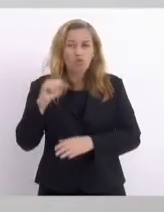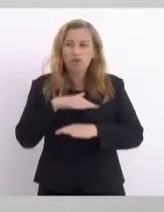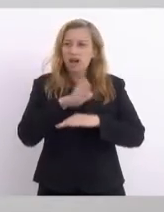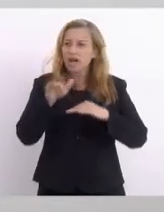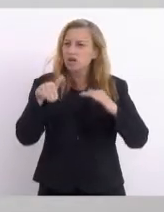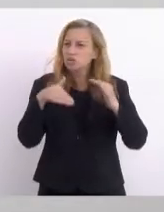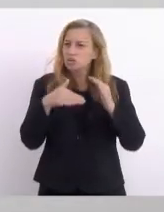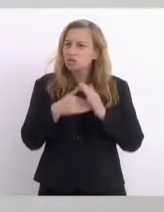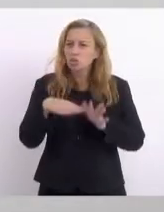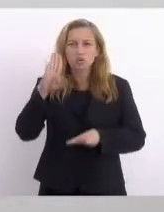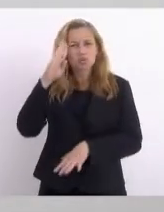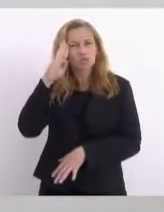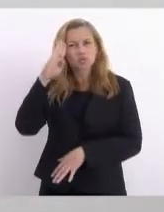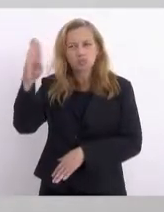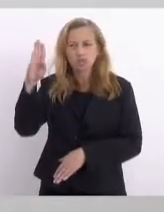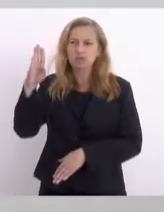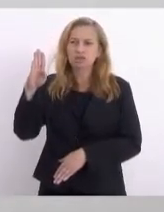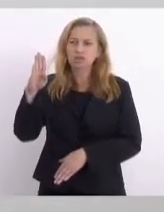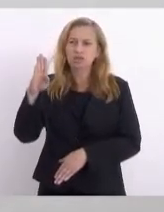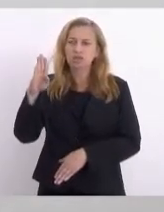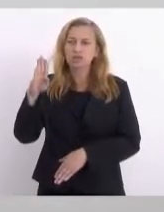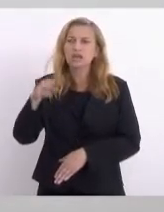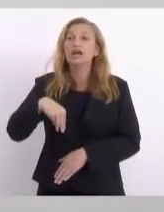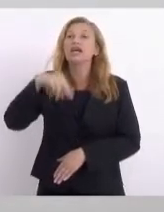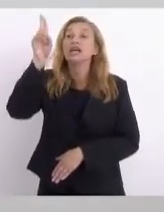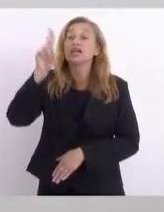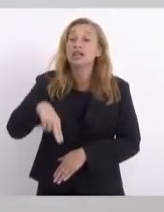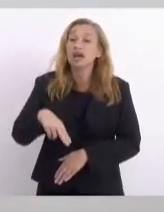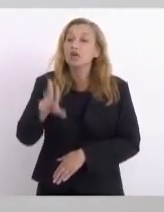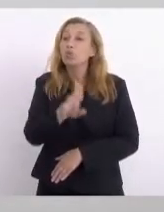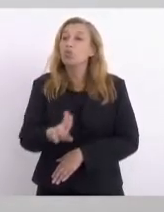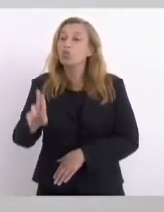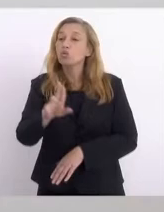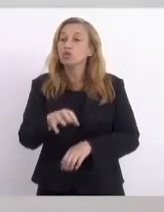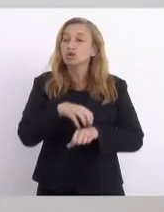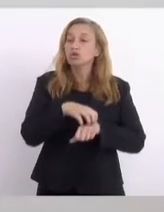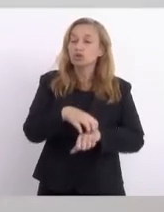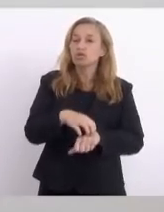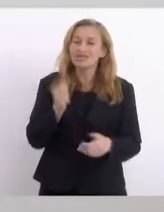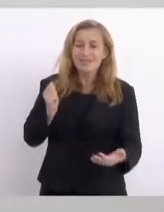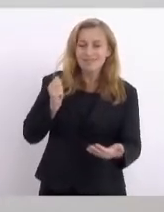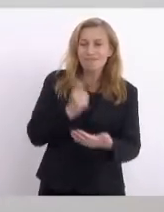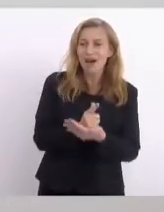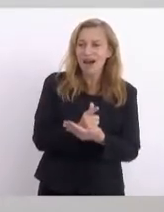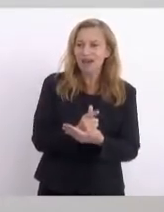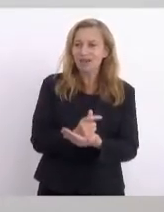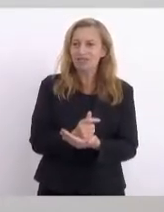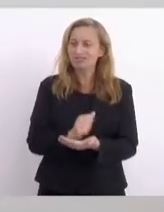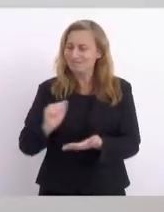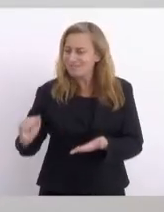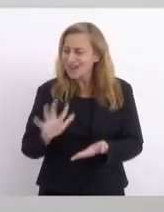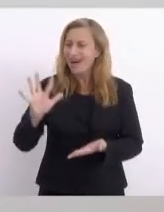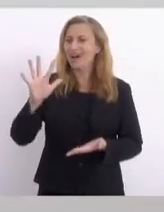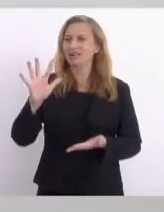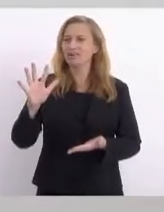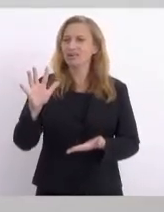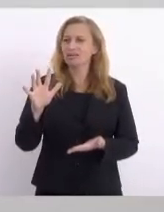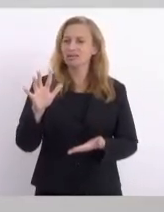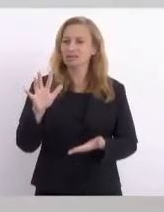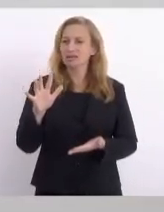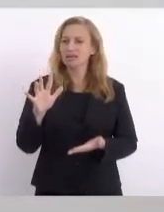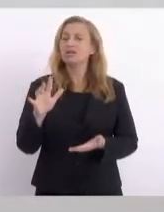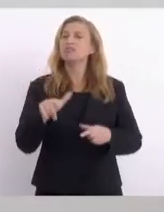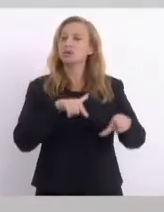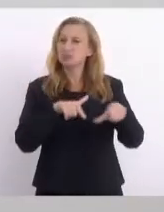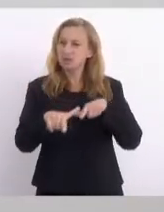todas, principalmente os usuários, que estão pagando um preço muito alto pelo